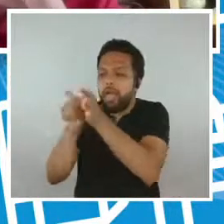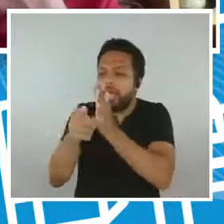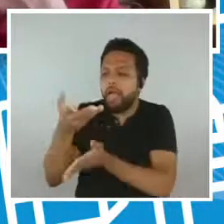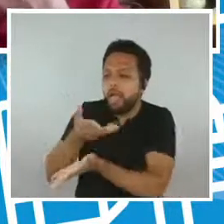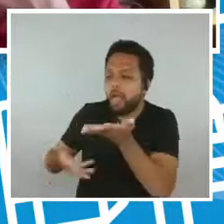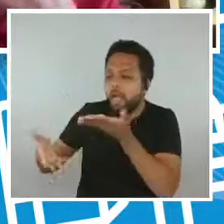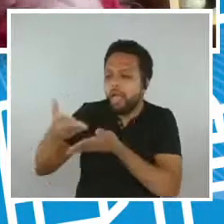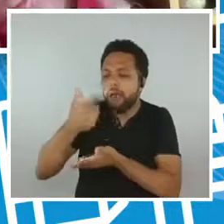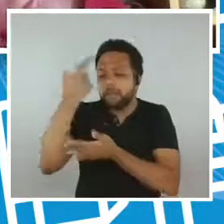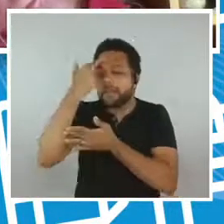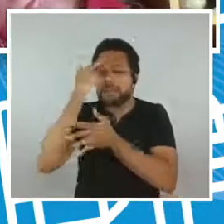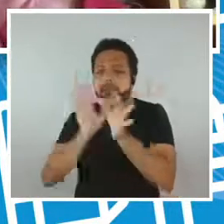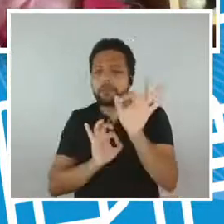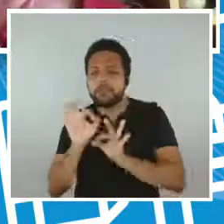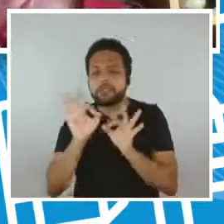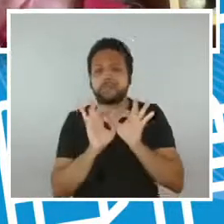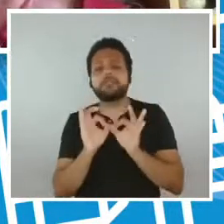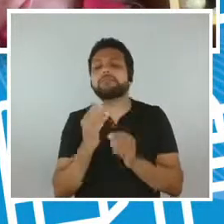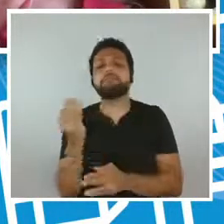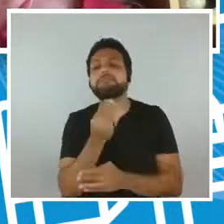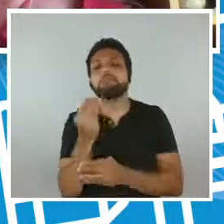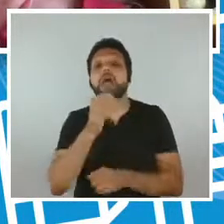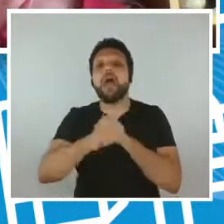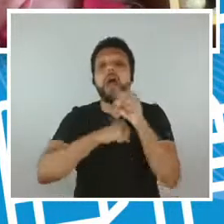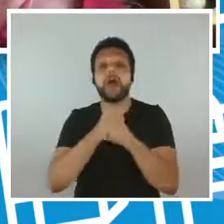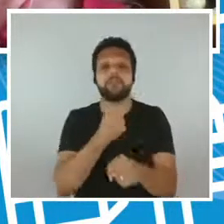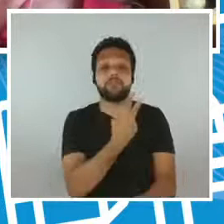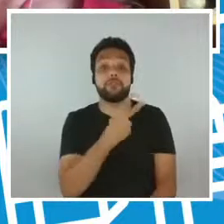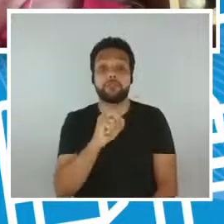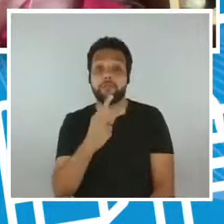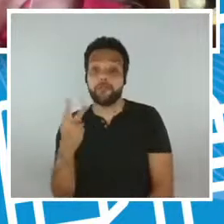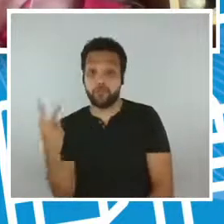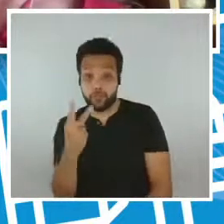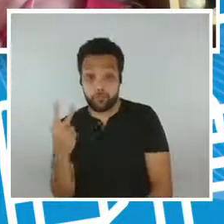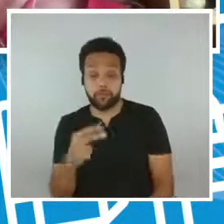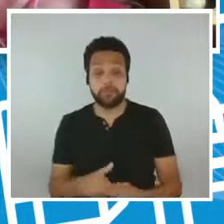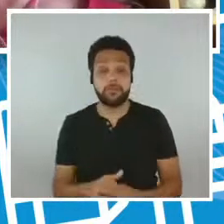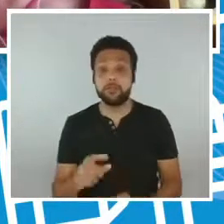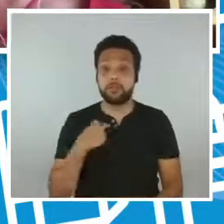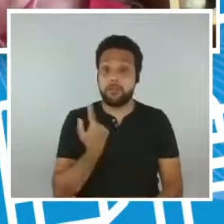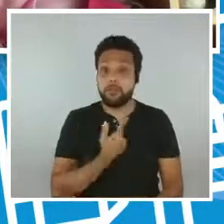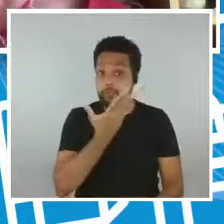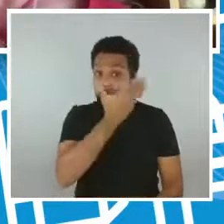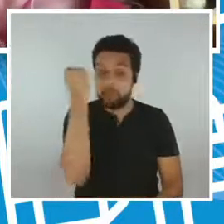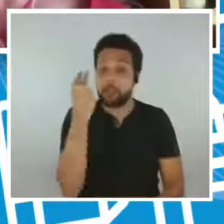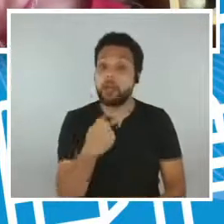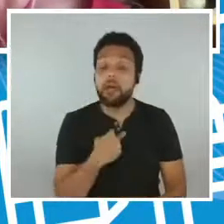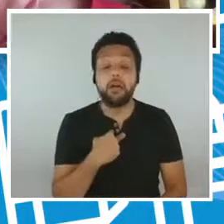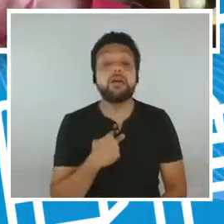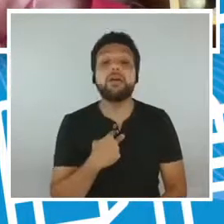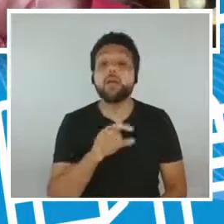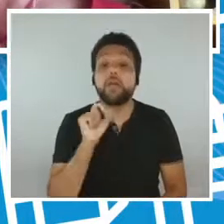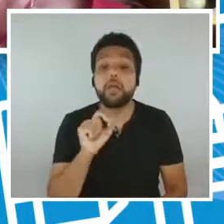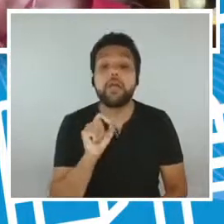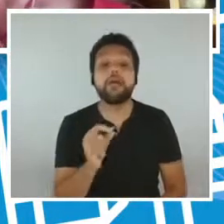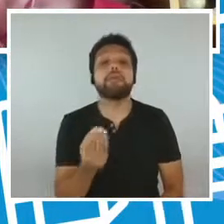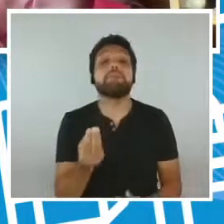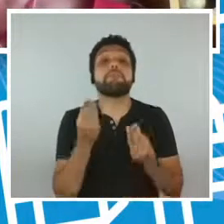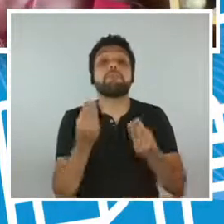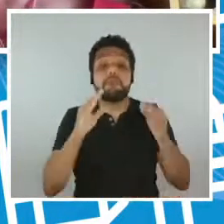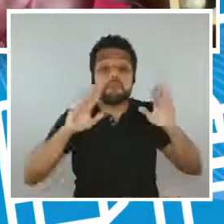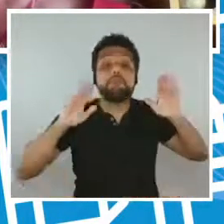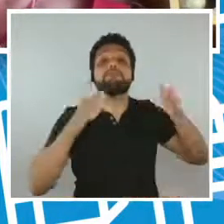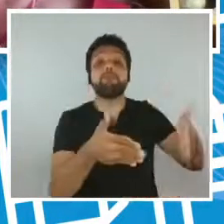22, certo? Que não podemos esquecer de para quem que é isso, né? E, portanto,